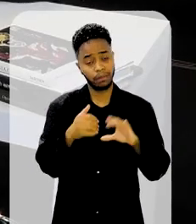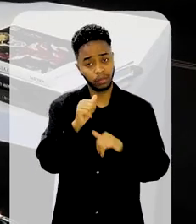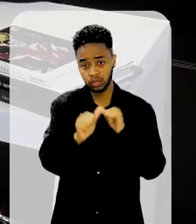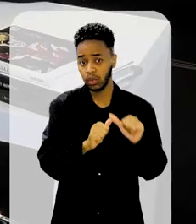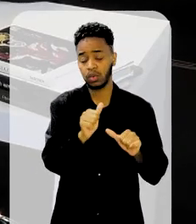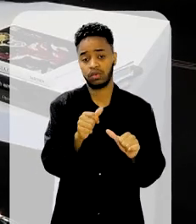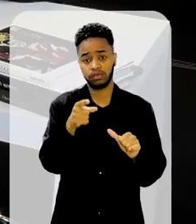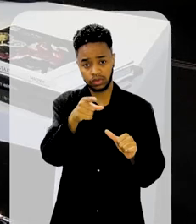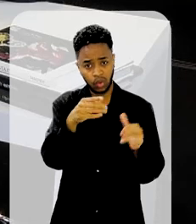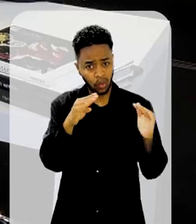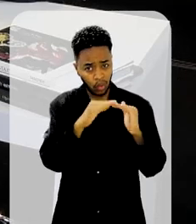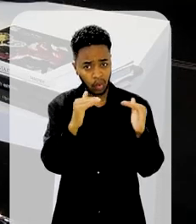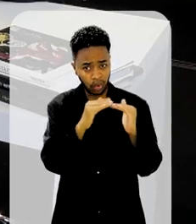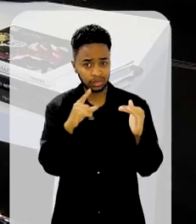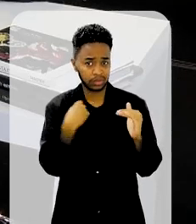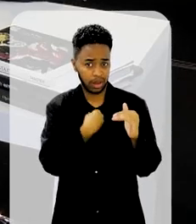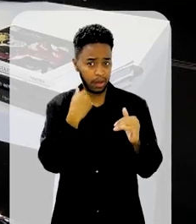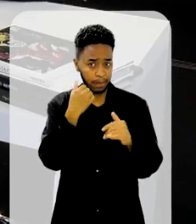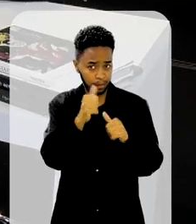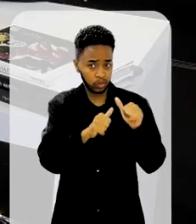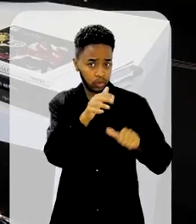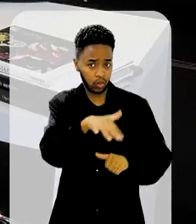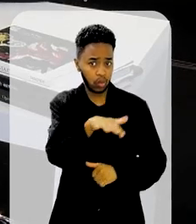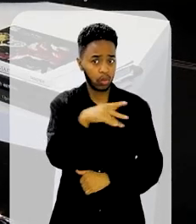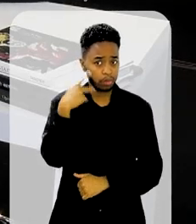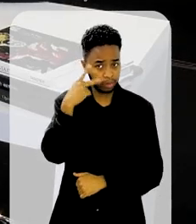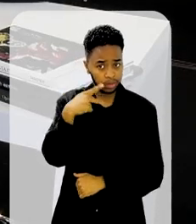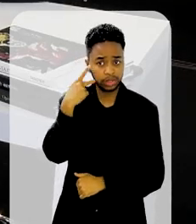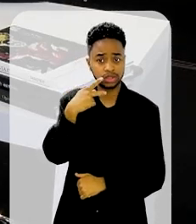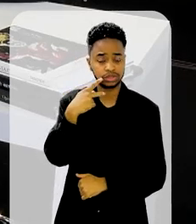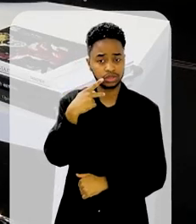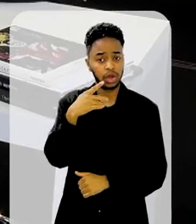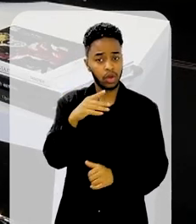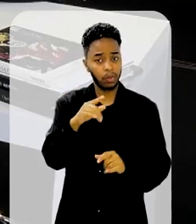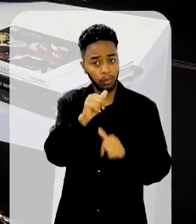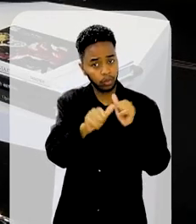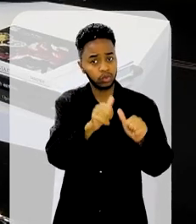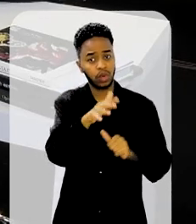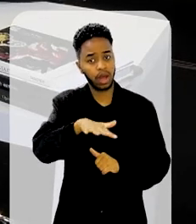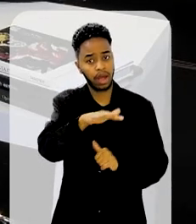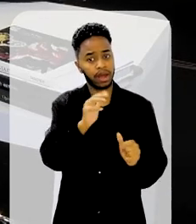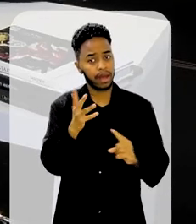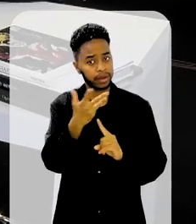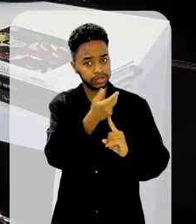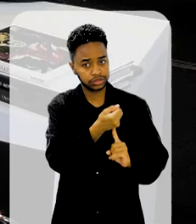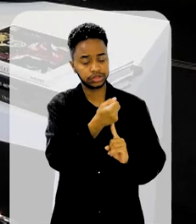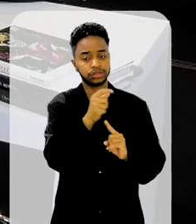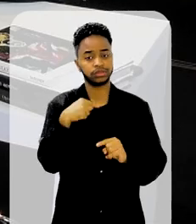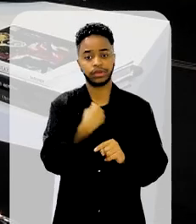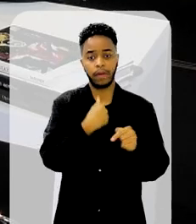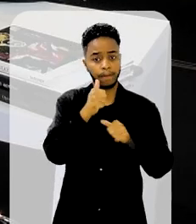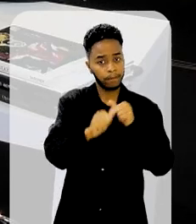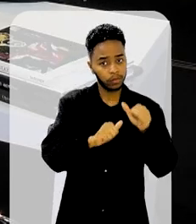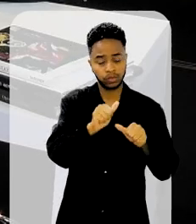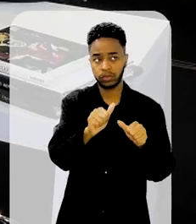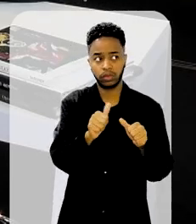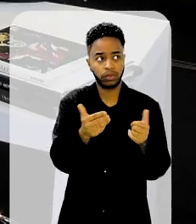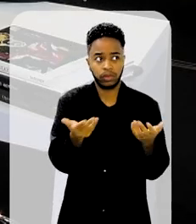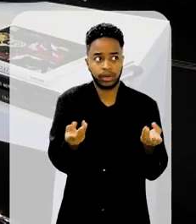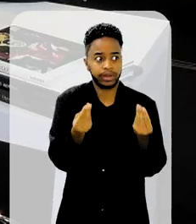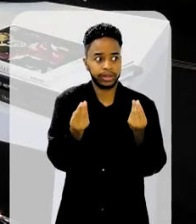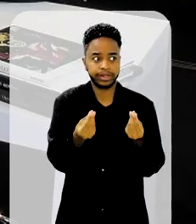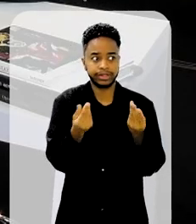festa demais você concorda que a gente mudou politicamente a gente mudou mudou artisticamente a